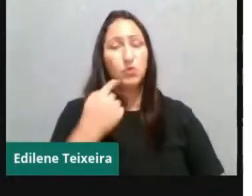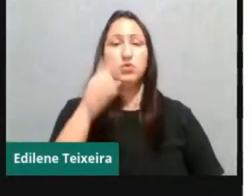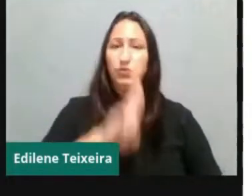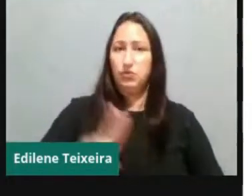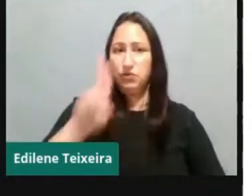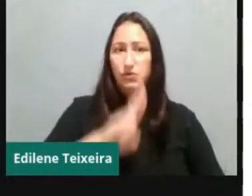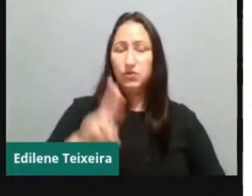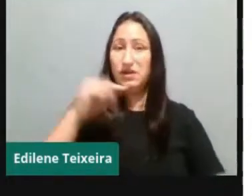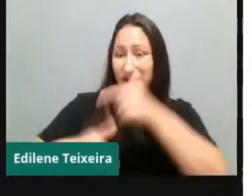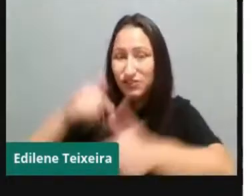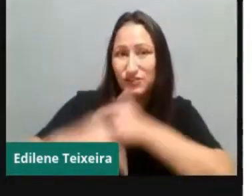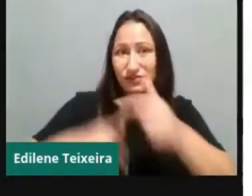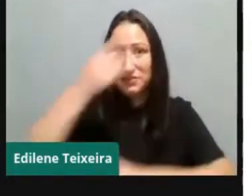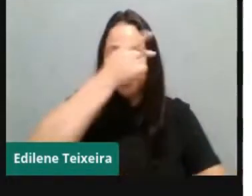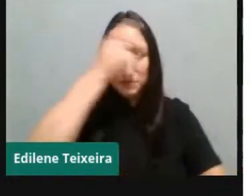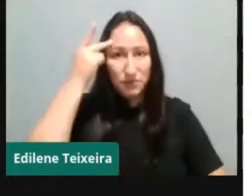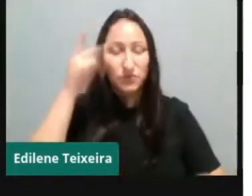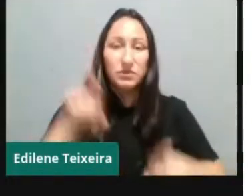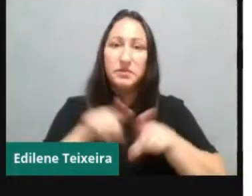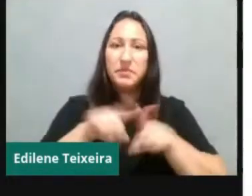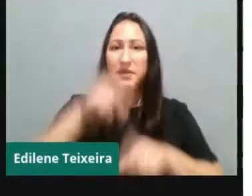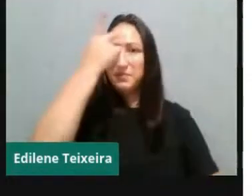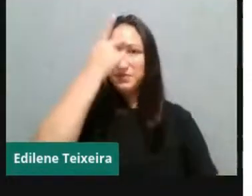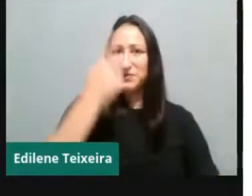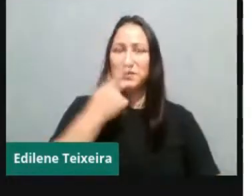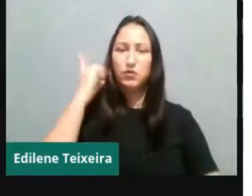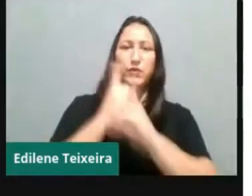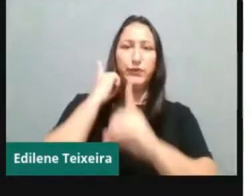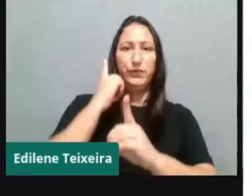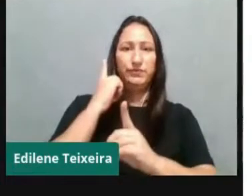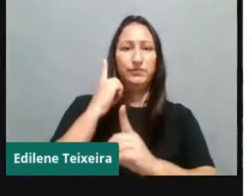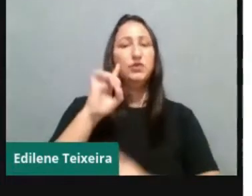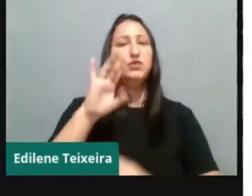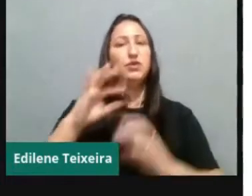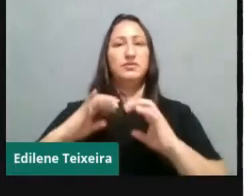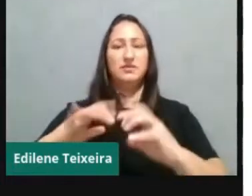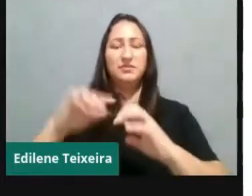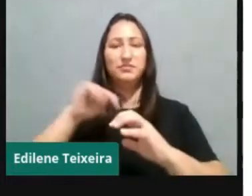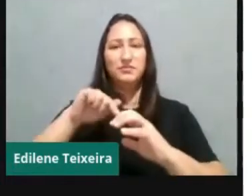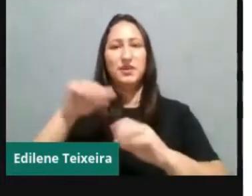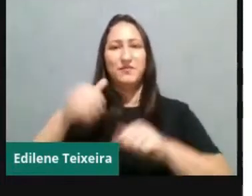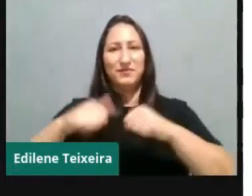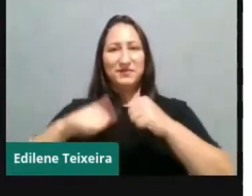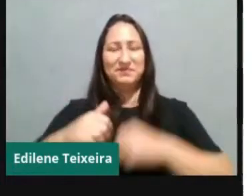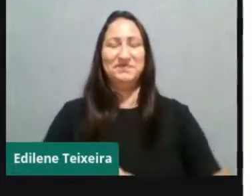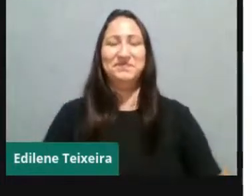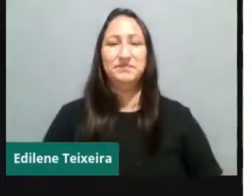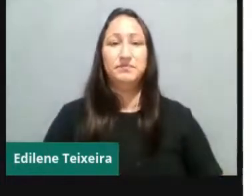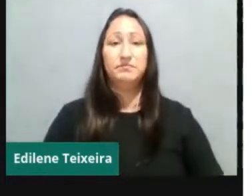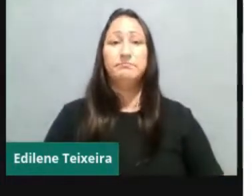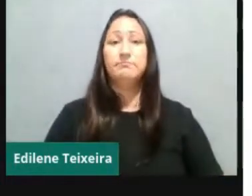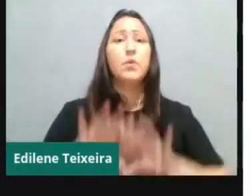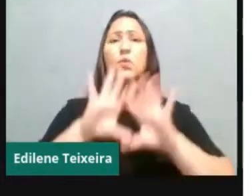conseguiu predizer um traço dele de personalidade, só com o cérebro. Então, conclusões e perspectivas, a inteligência